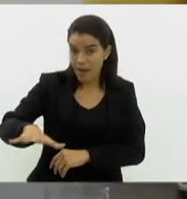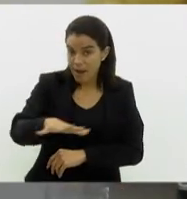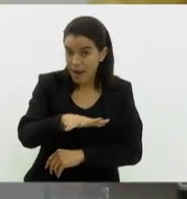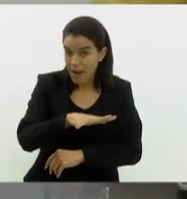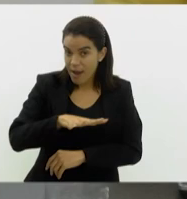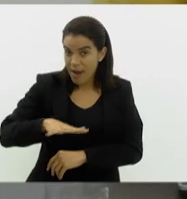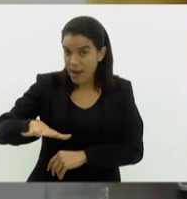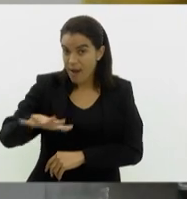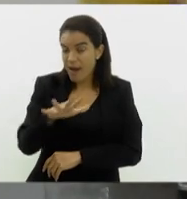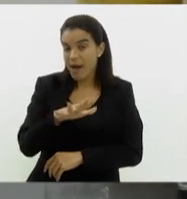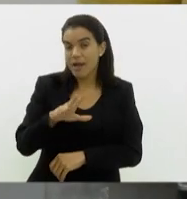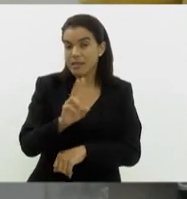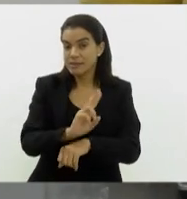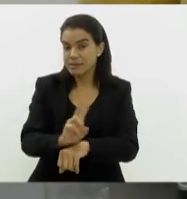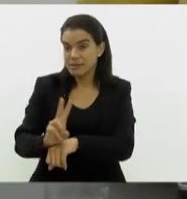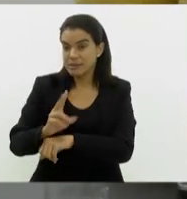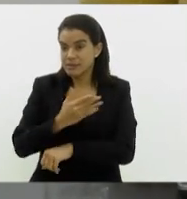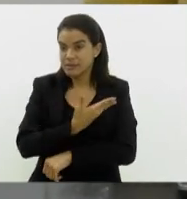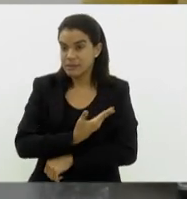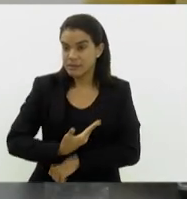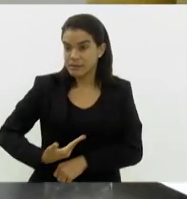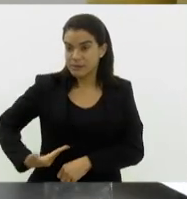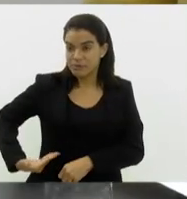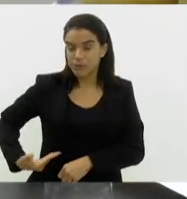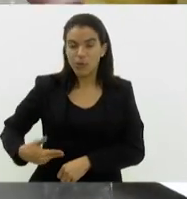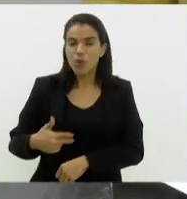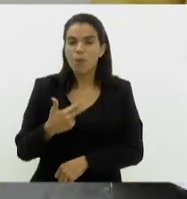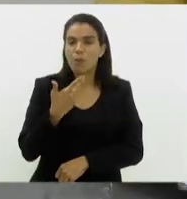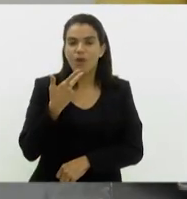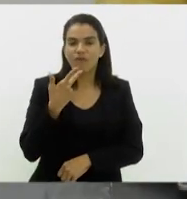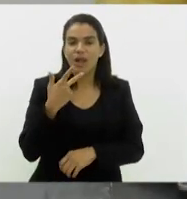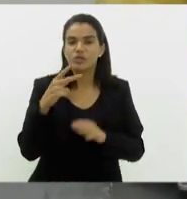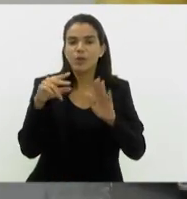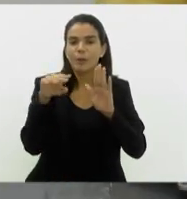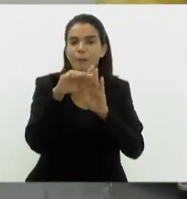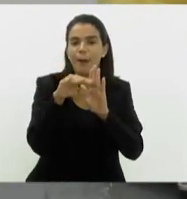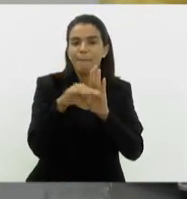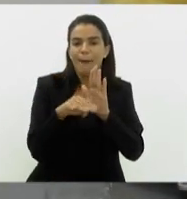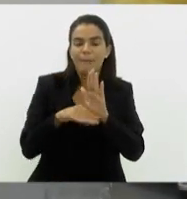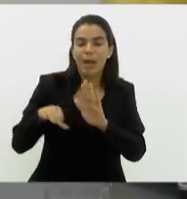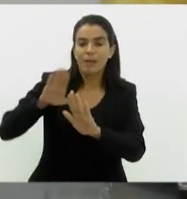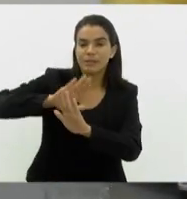repetir a área de segurança pública ela não pode ser pautada por D